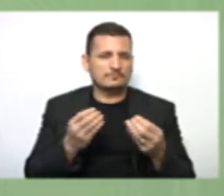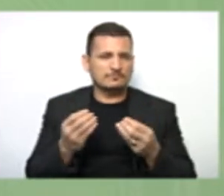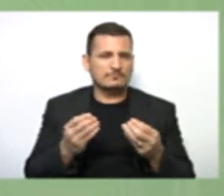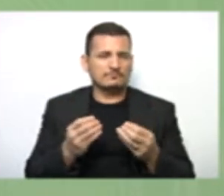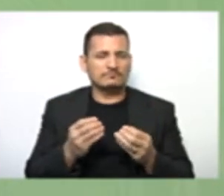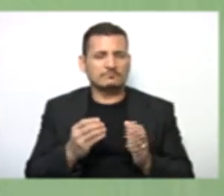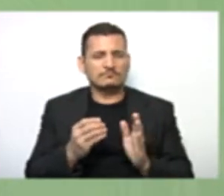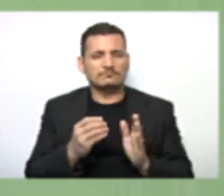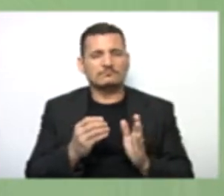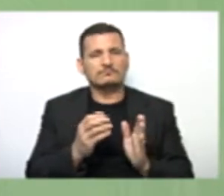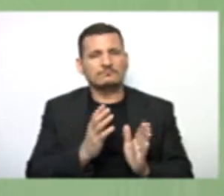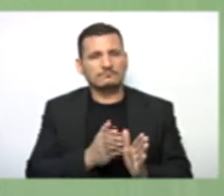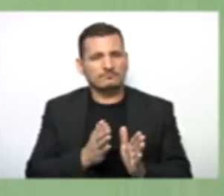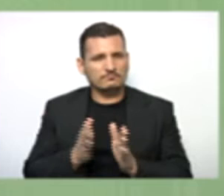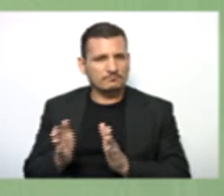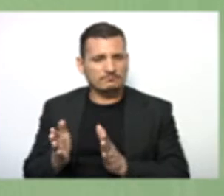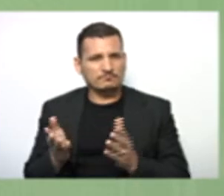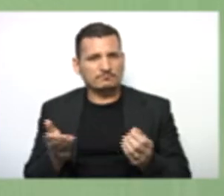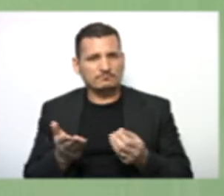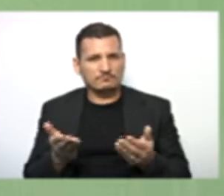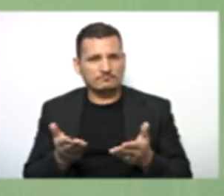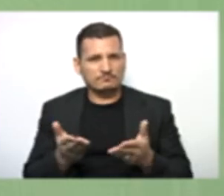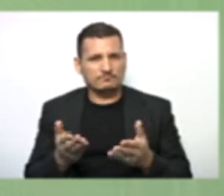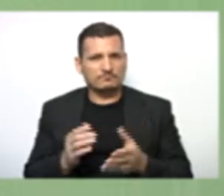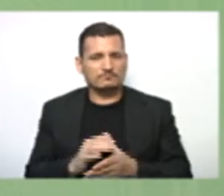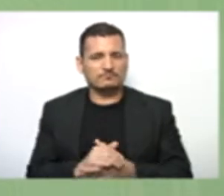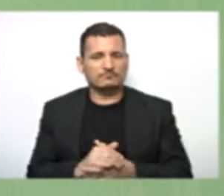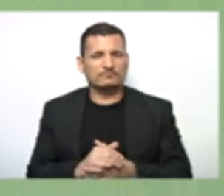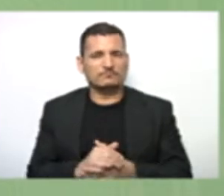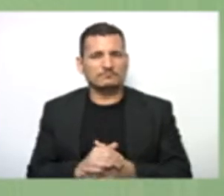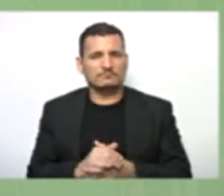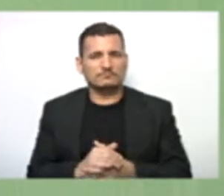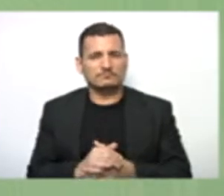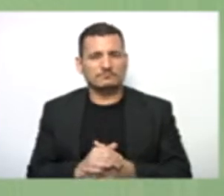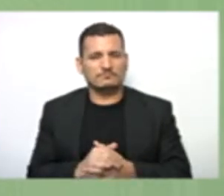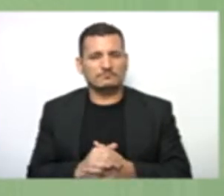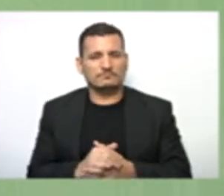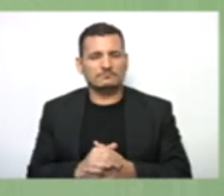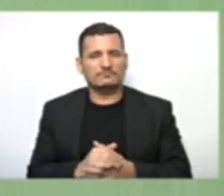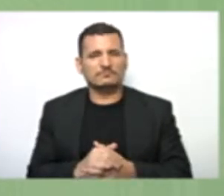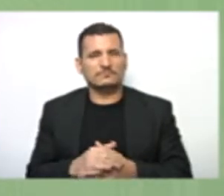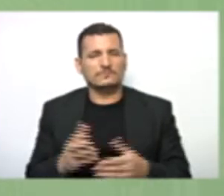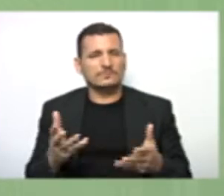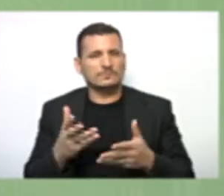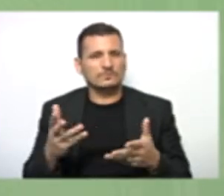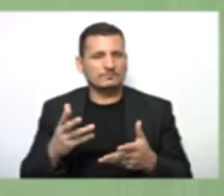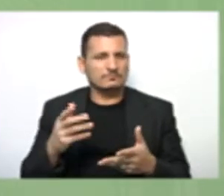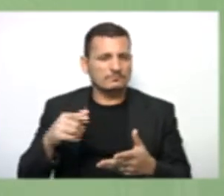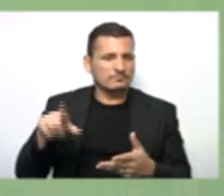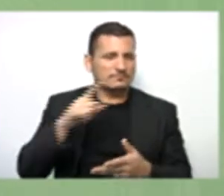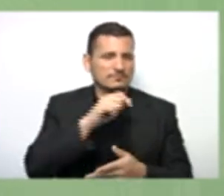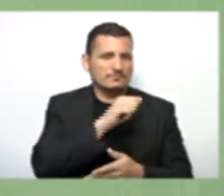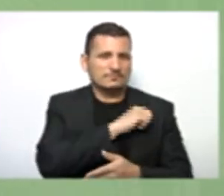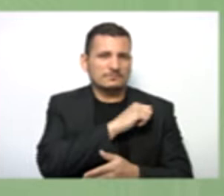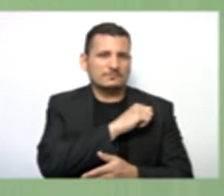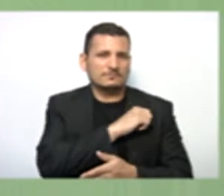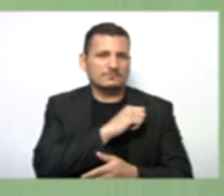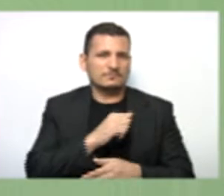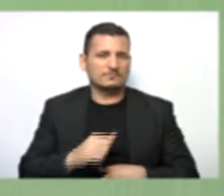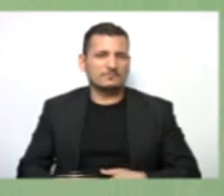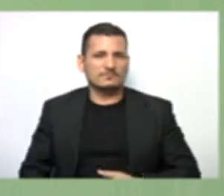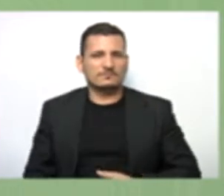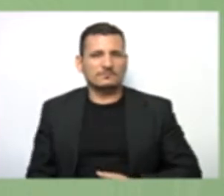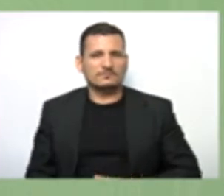Sim, vamos A verificar. senhora consegue falar um pouquinho aí porque só estão ouvindo minha voz hoje, né? Isso, exatamente. Então, no estado